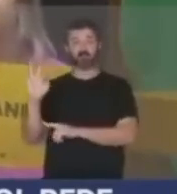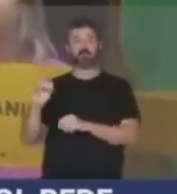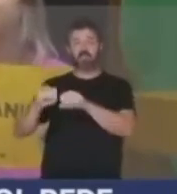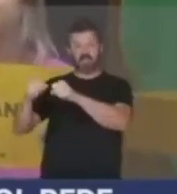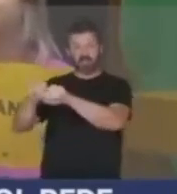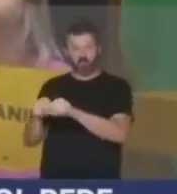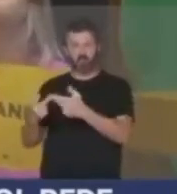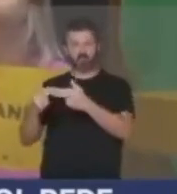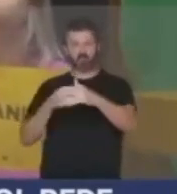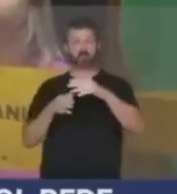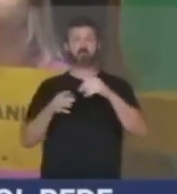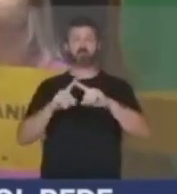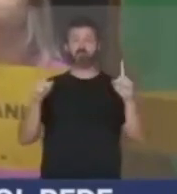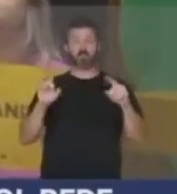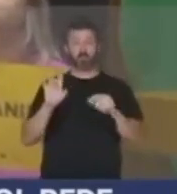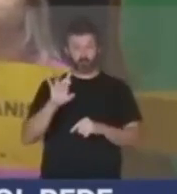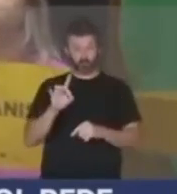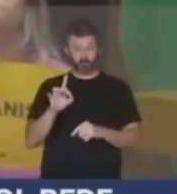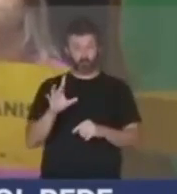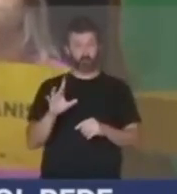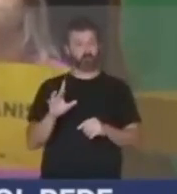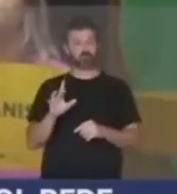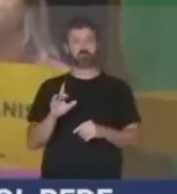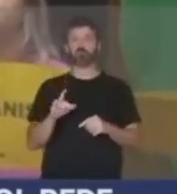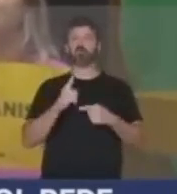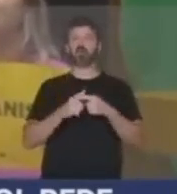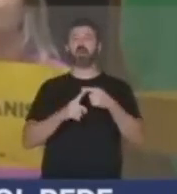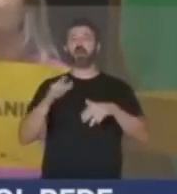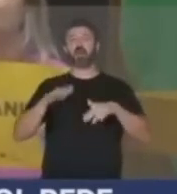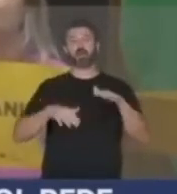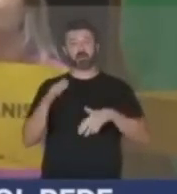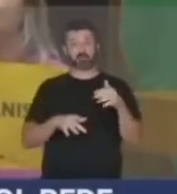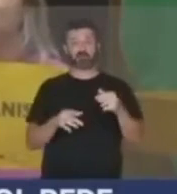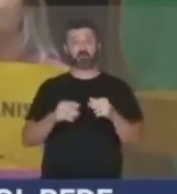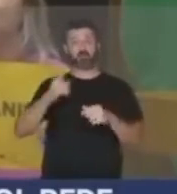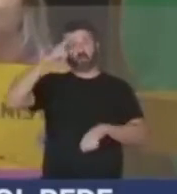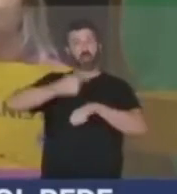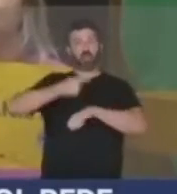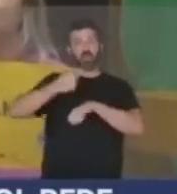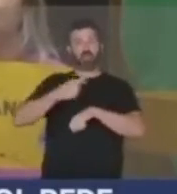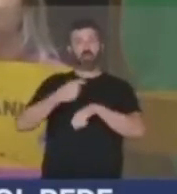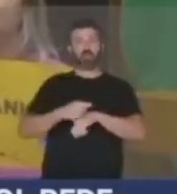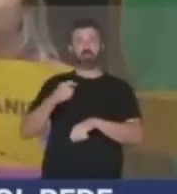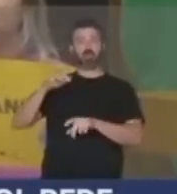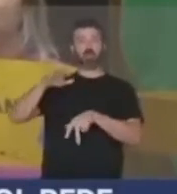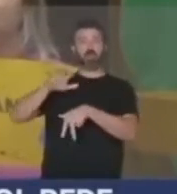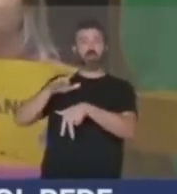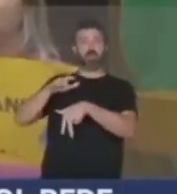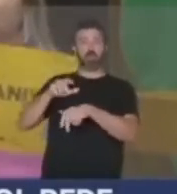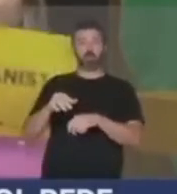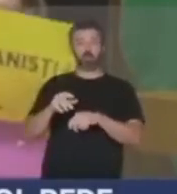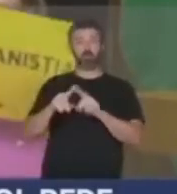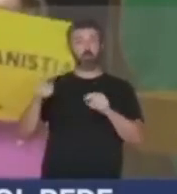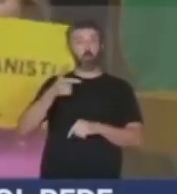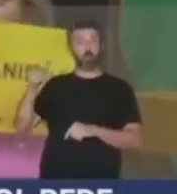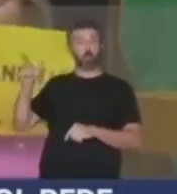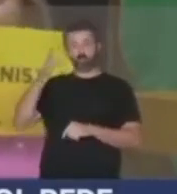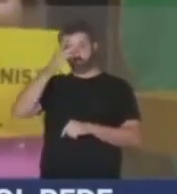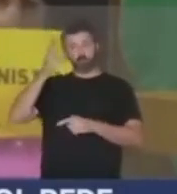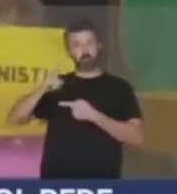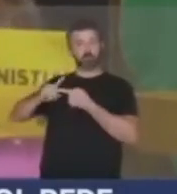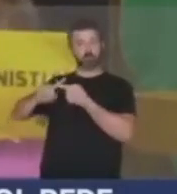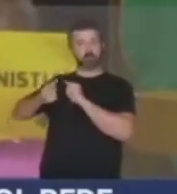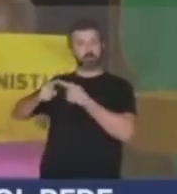Supremo Tribunal Federal, mas não só eles, que muitas vezes foram feitos de idiotas úteis. Por outros,